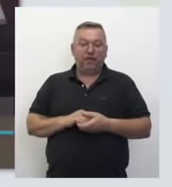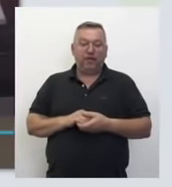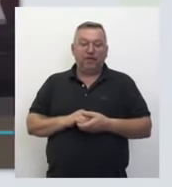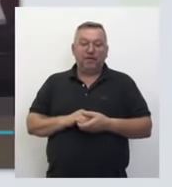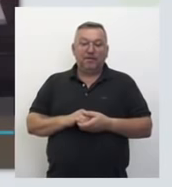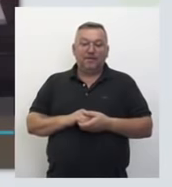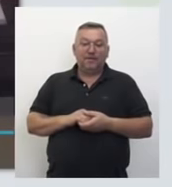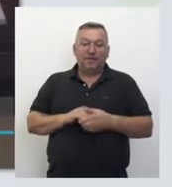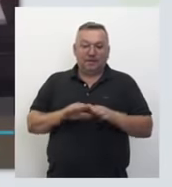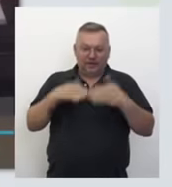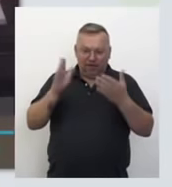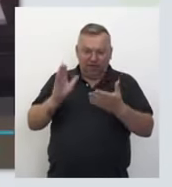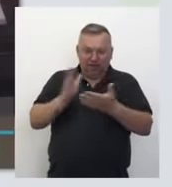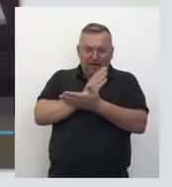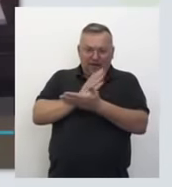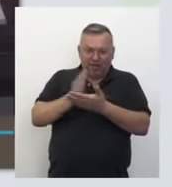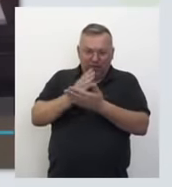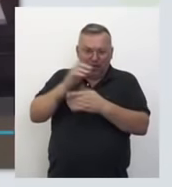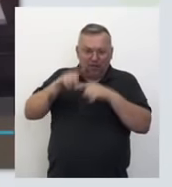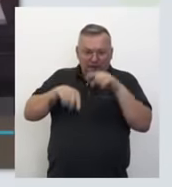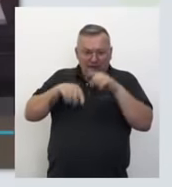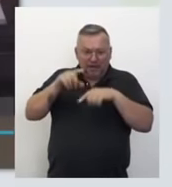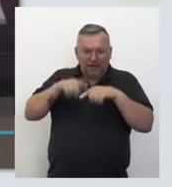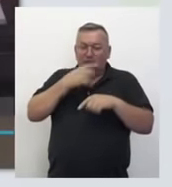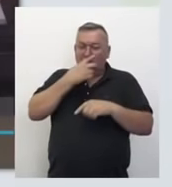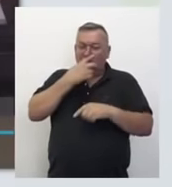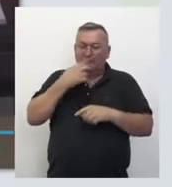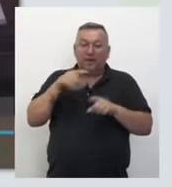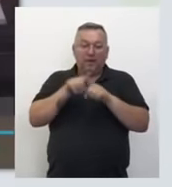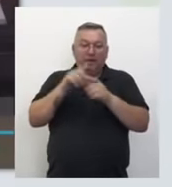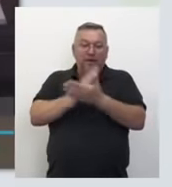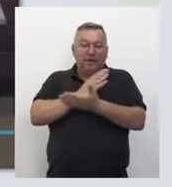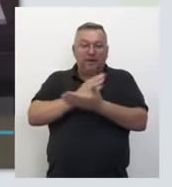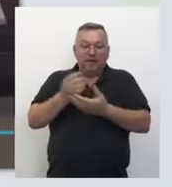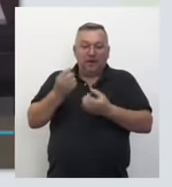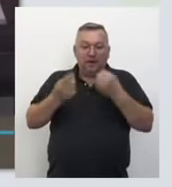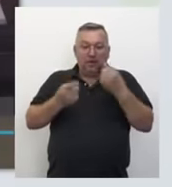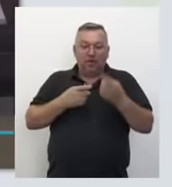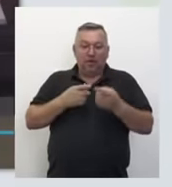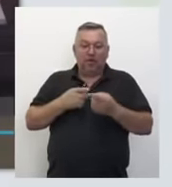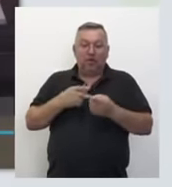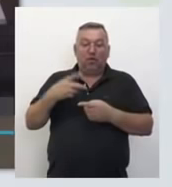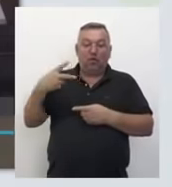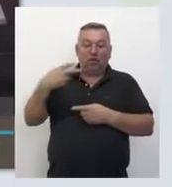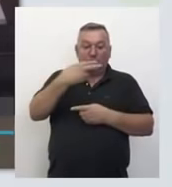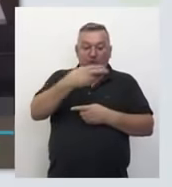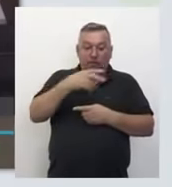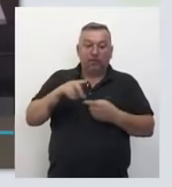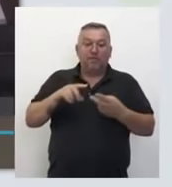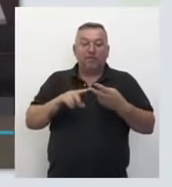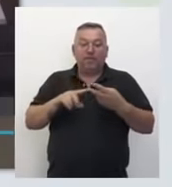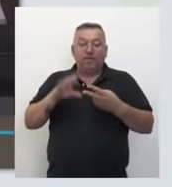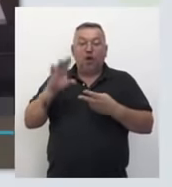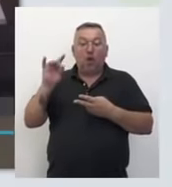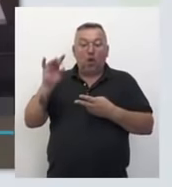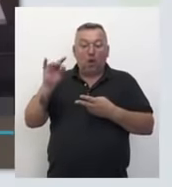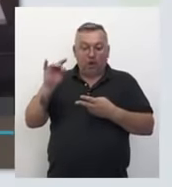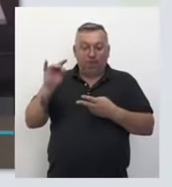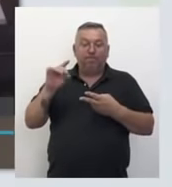E aí, separaram os materiais? Também separei alguns aqui. Então, eu separei uma tesoura,